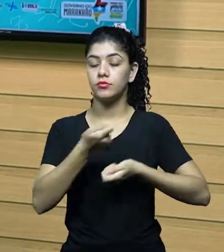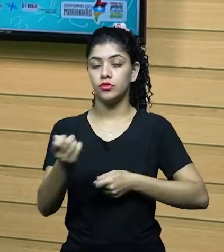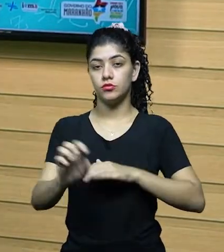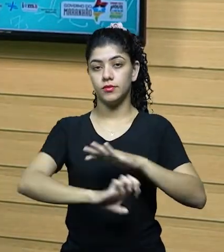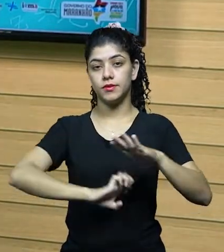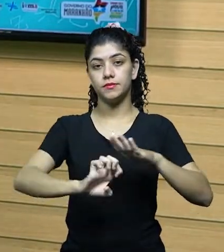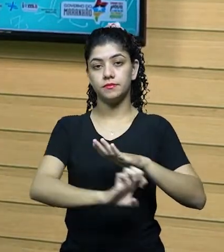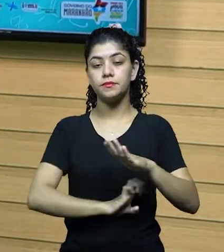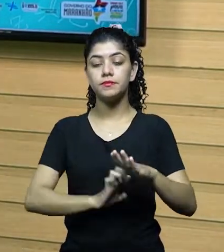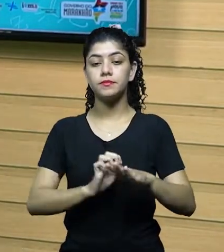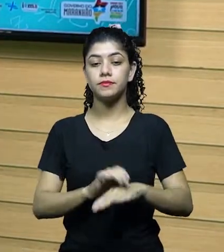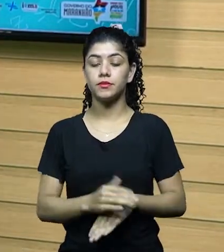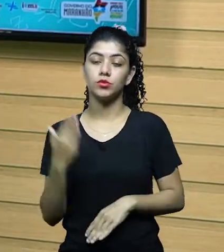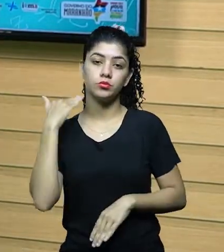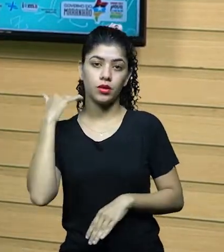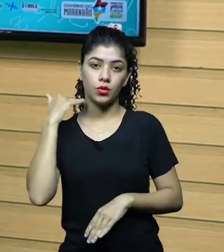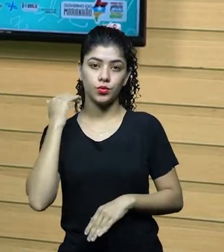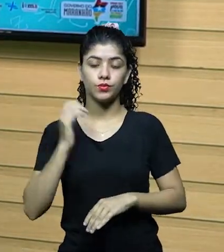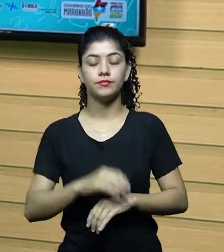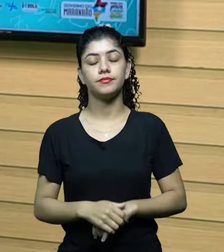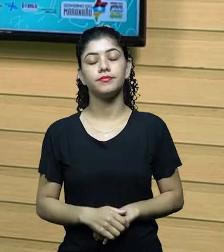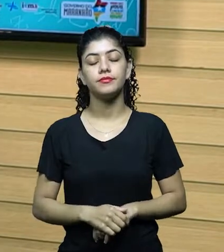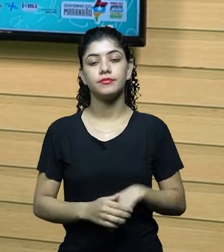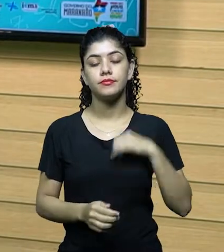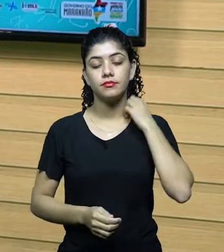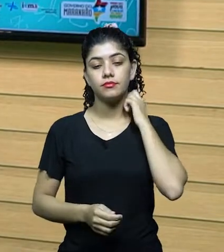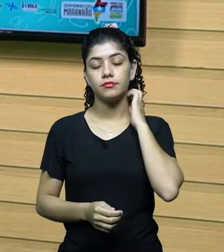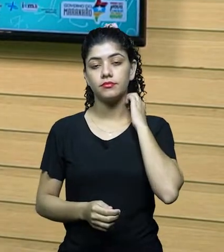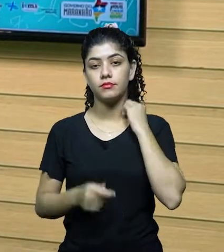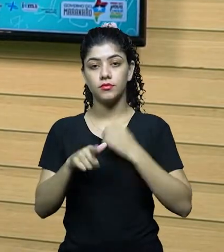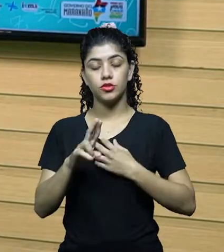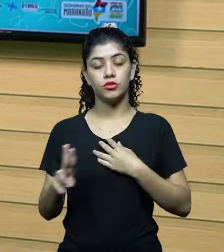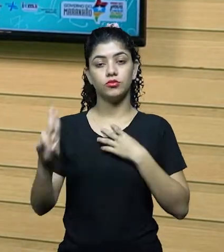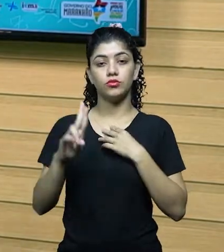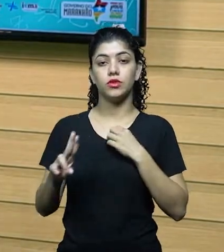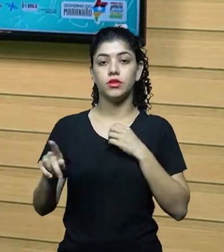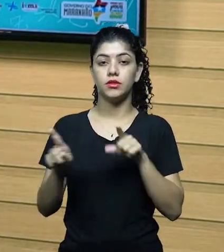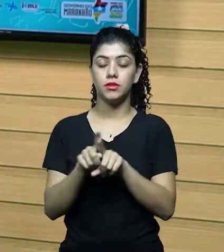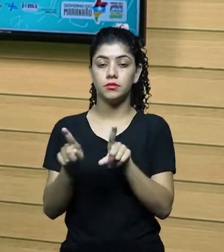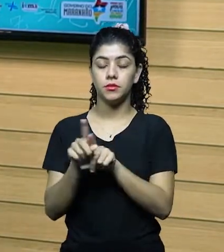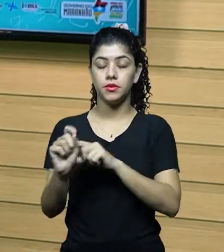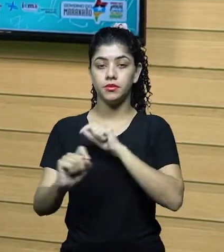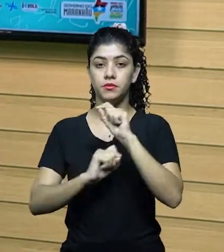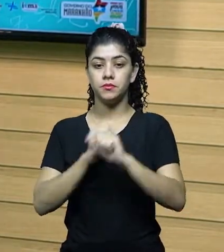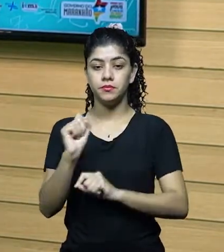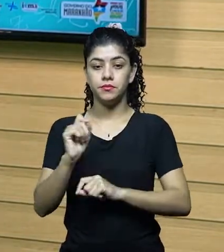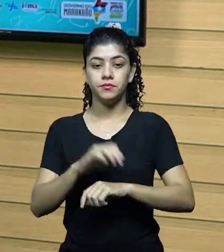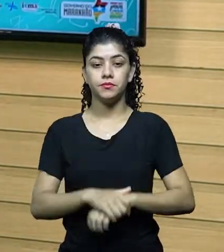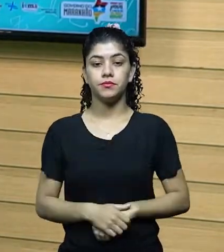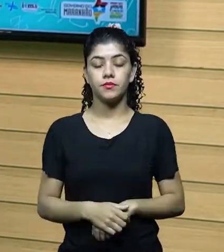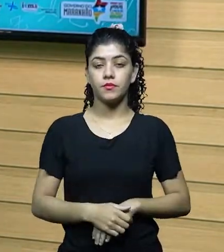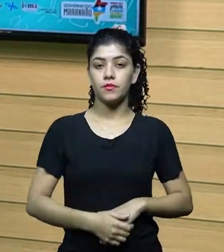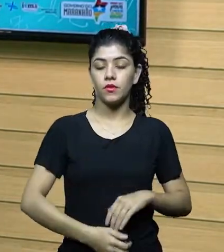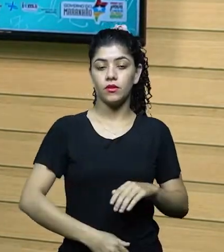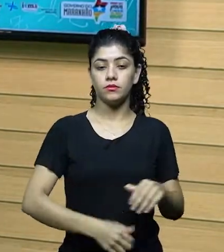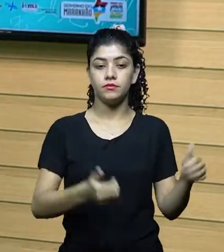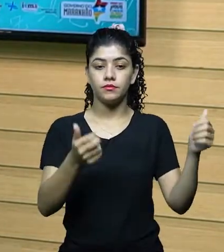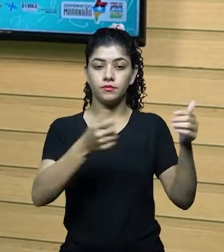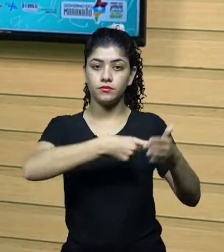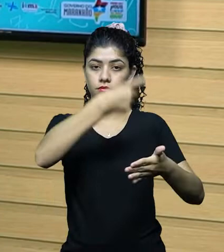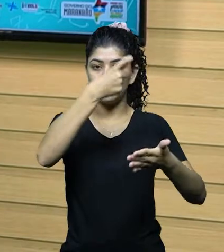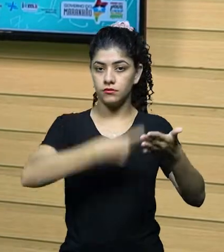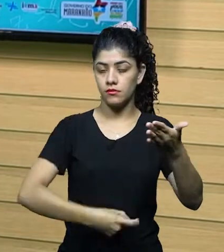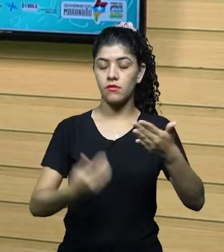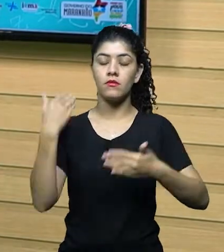das empresas, no caso dos bancos. E se você aplica também os relatórios bancários na contabilidade